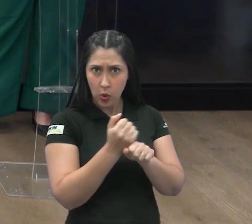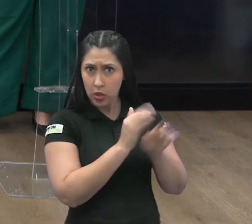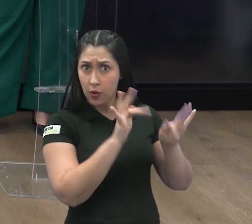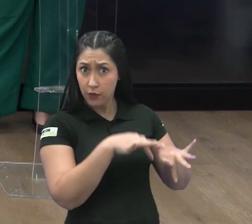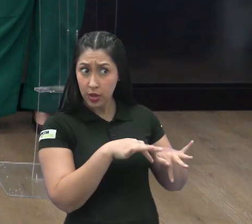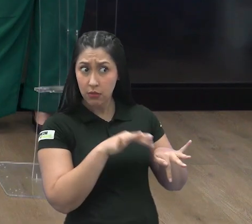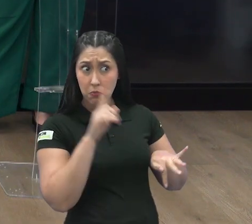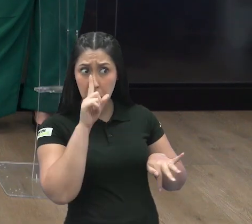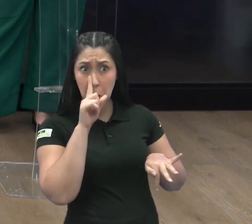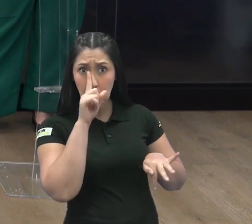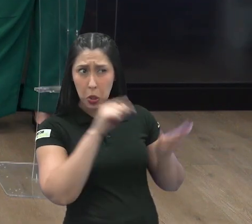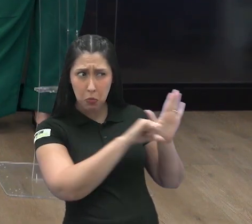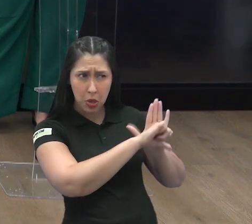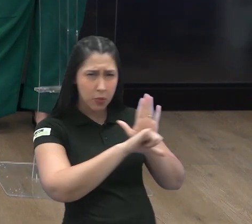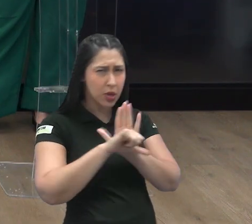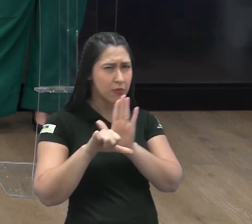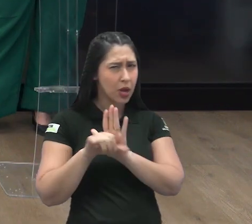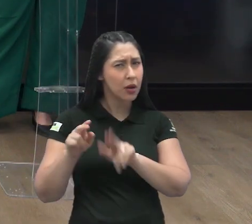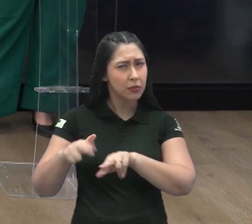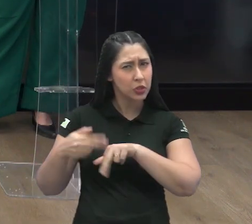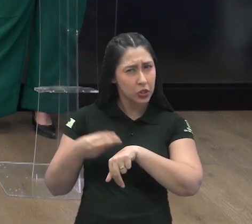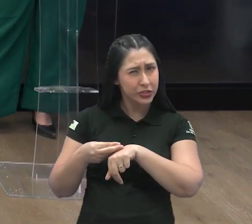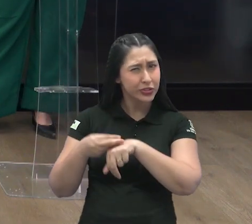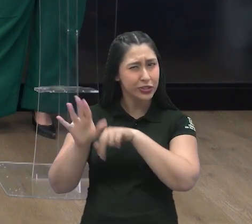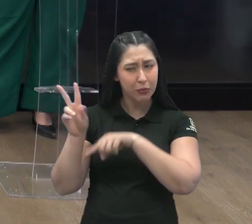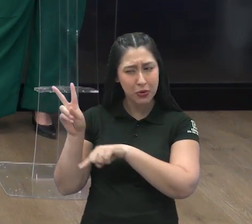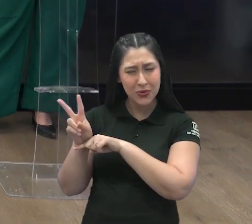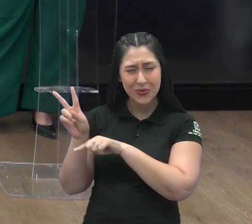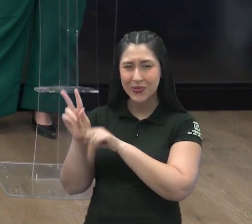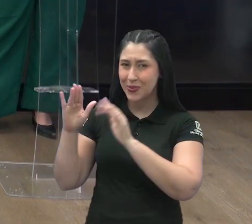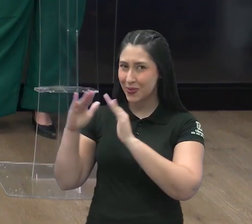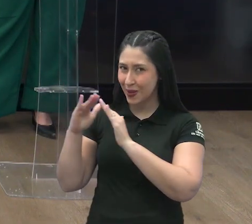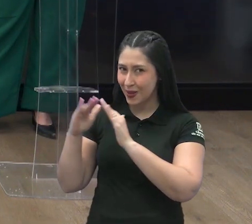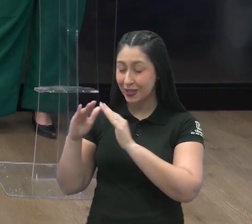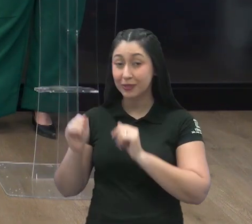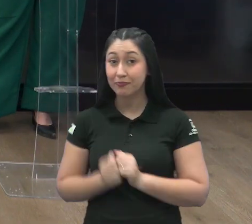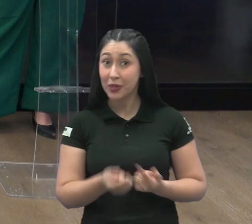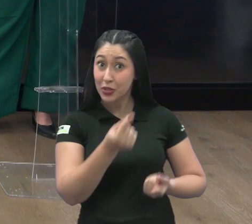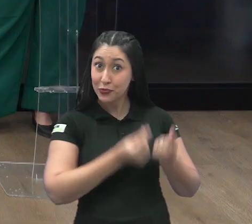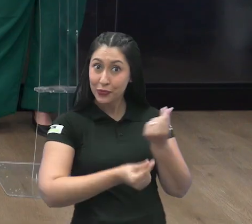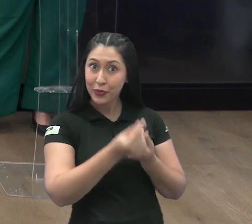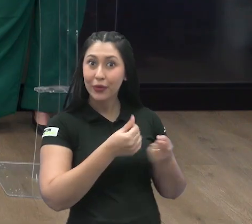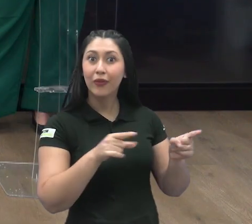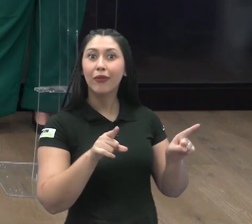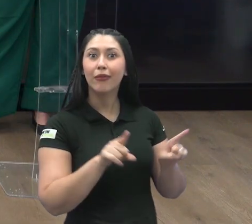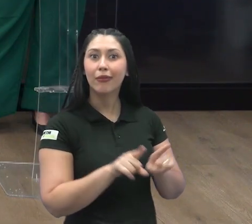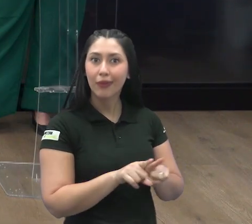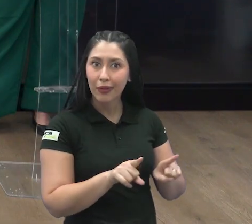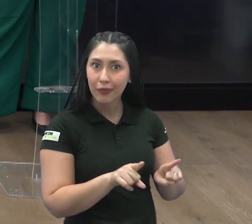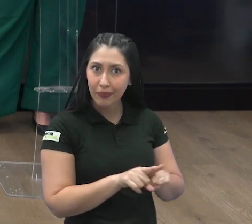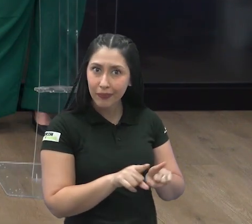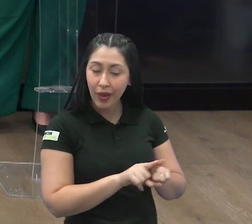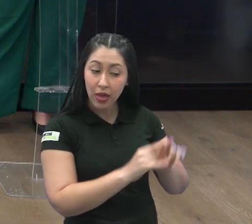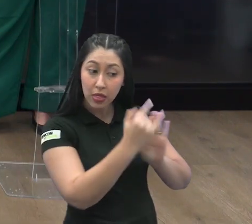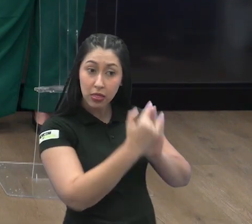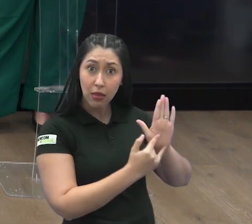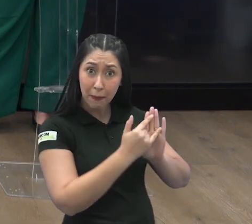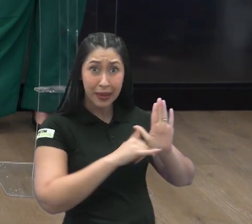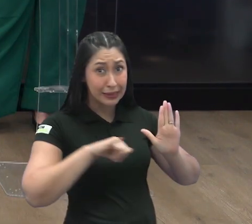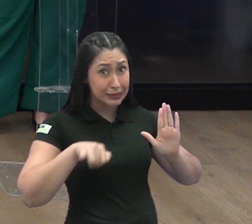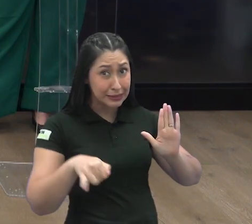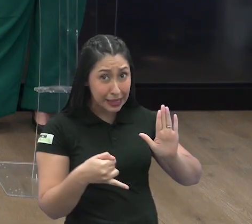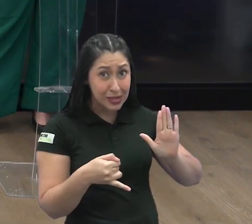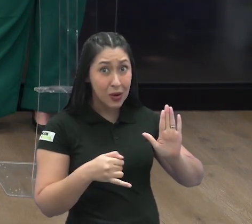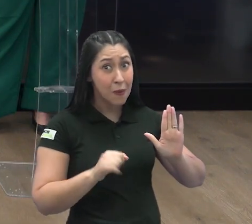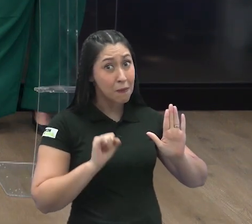criminosos. Veja dicas para proteger sua casa e viajar tranquilo. Finanças também é tema. Contas de janeiro podem pesar